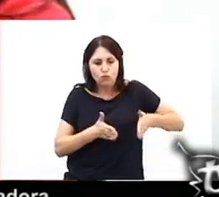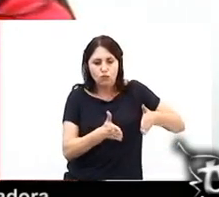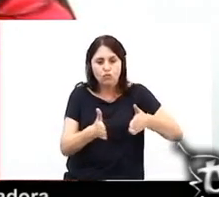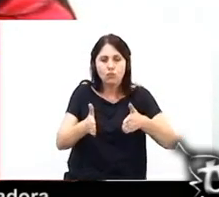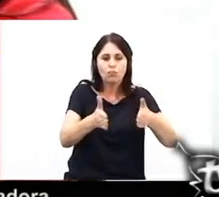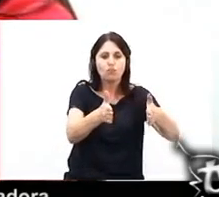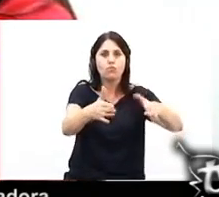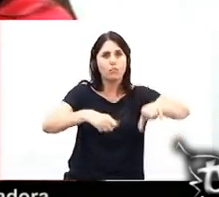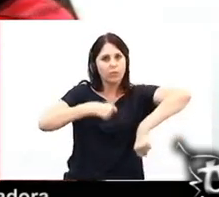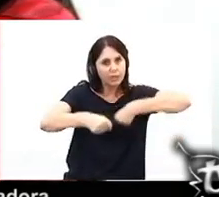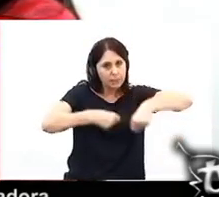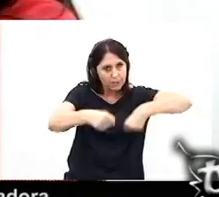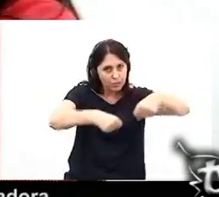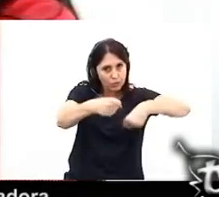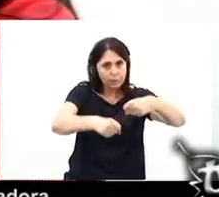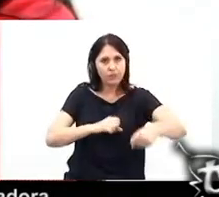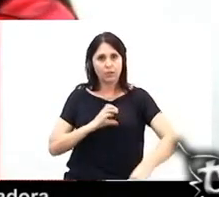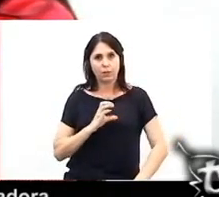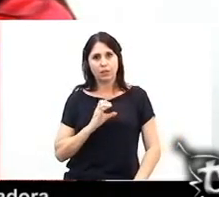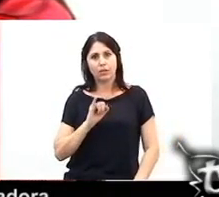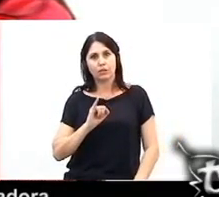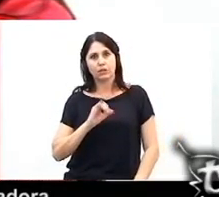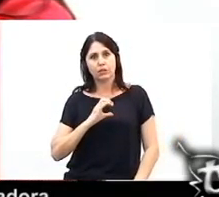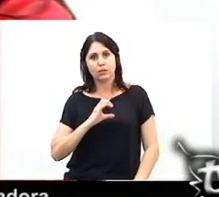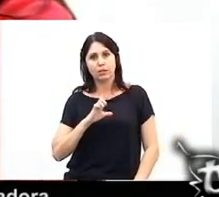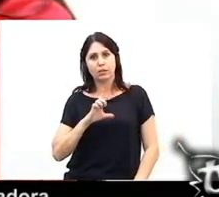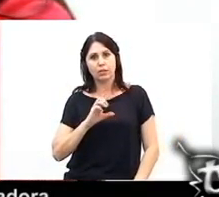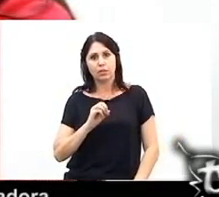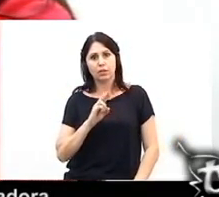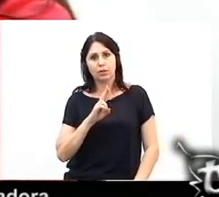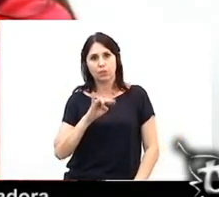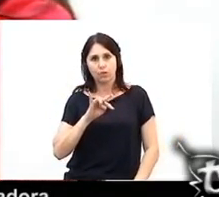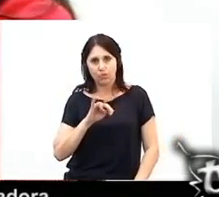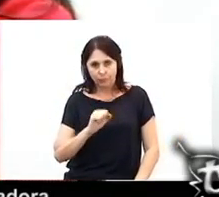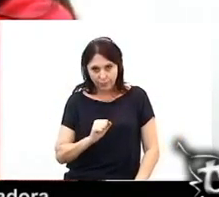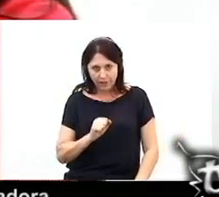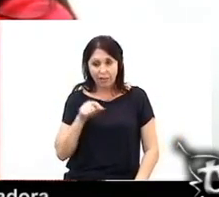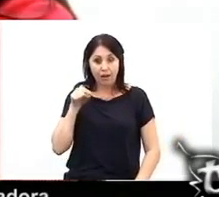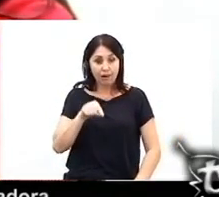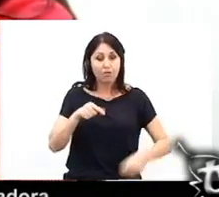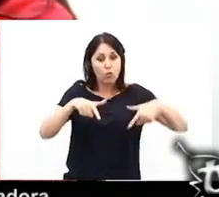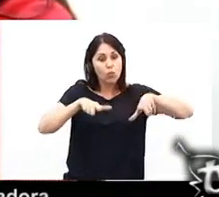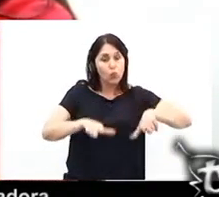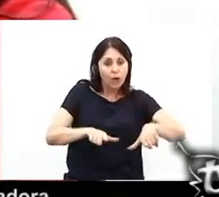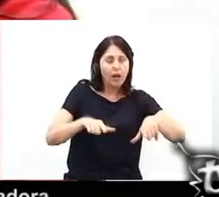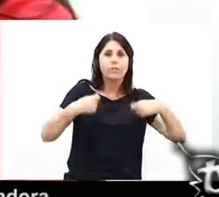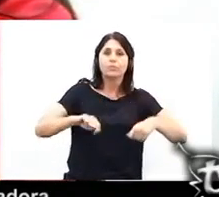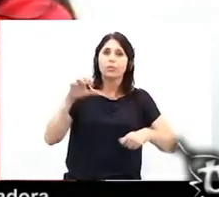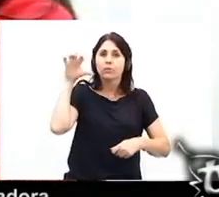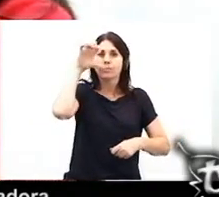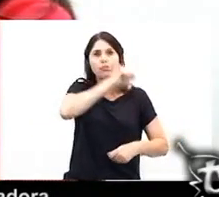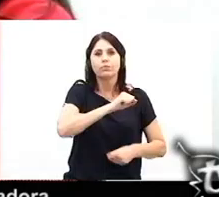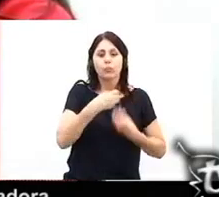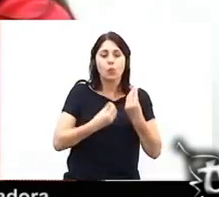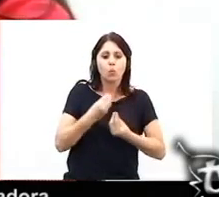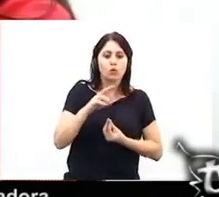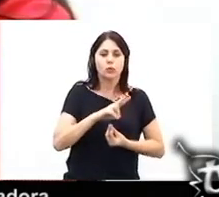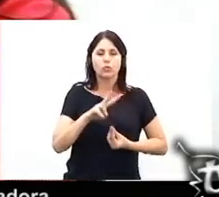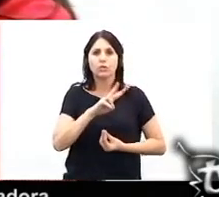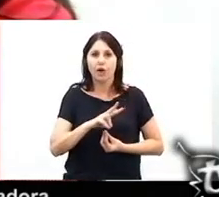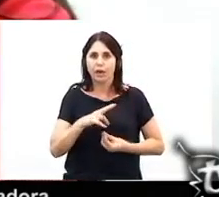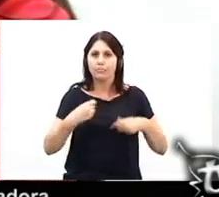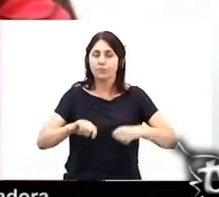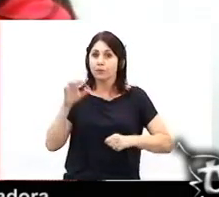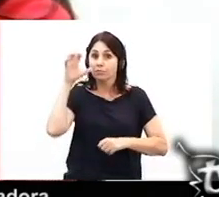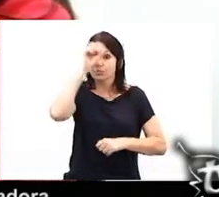ciclista, porque nós estamos passando por uma transformação na nossa cidade, onde nós estamos com a ciclovia, que é um